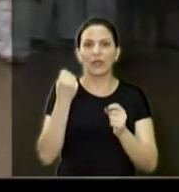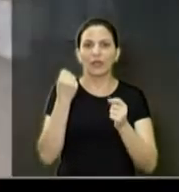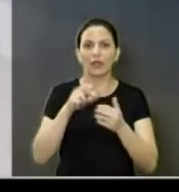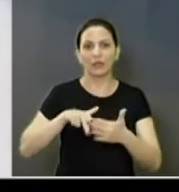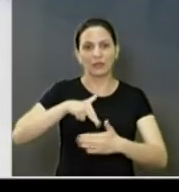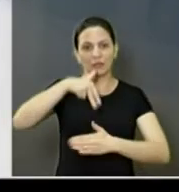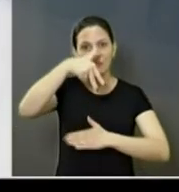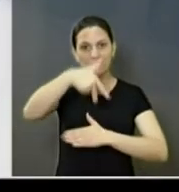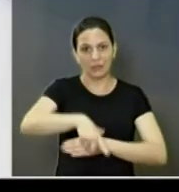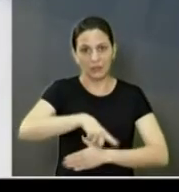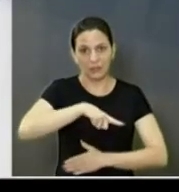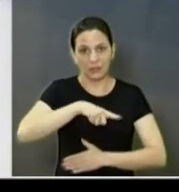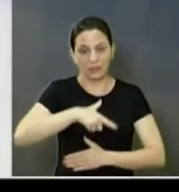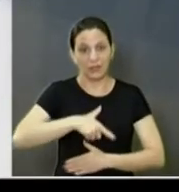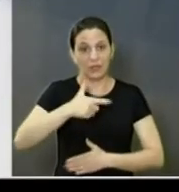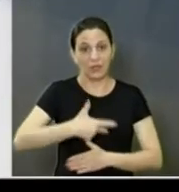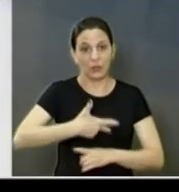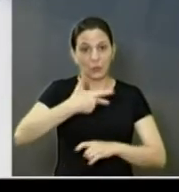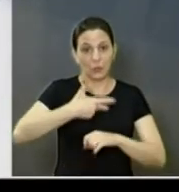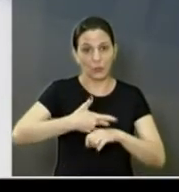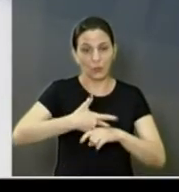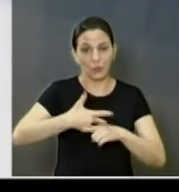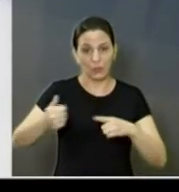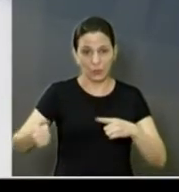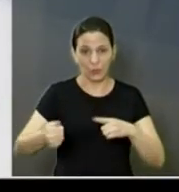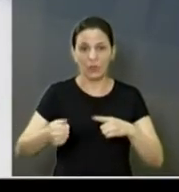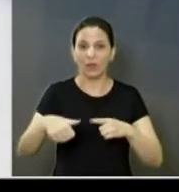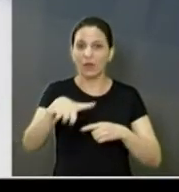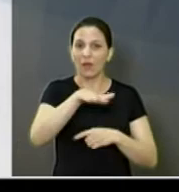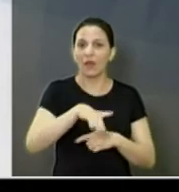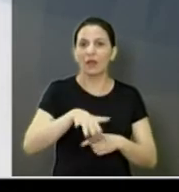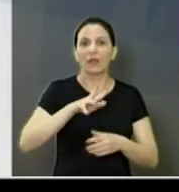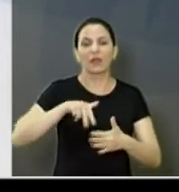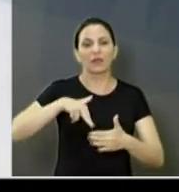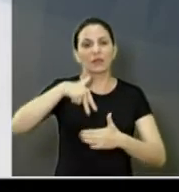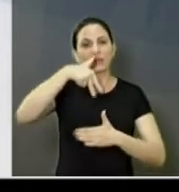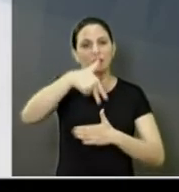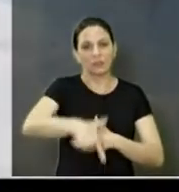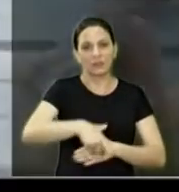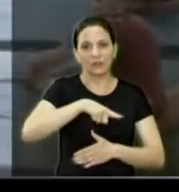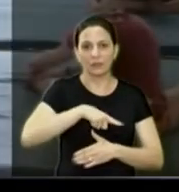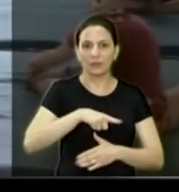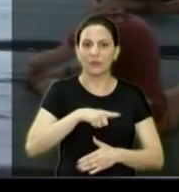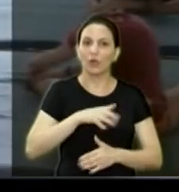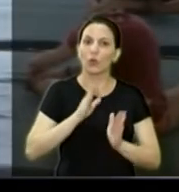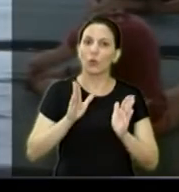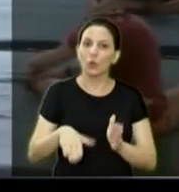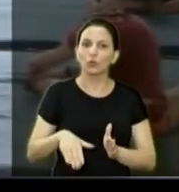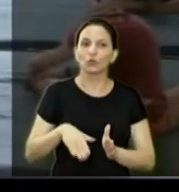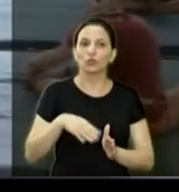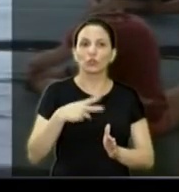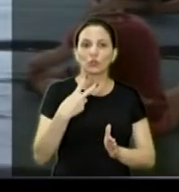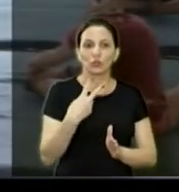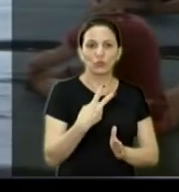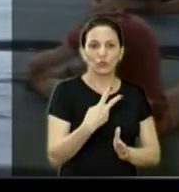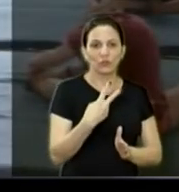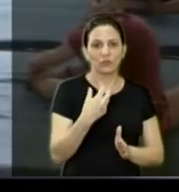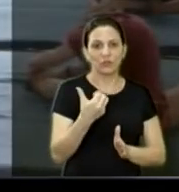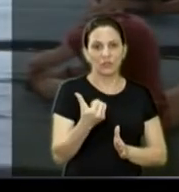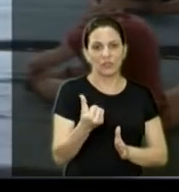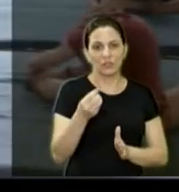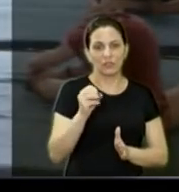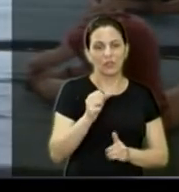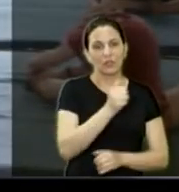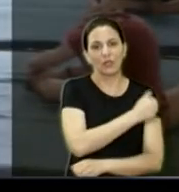artística. Campeã nos últimos Jogos Abertos do Interior, a Ginástica Artística de Araraquara conta hoje com 260 alunos